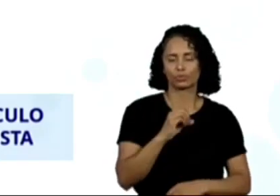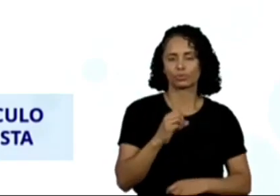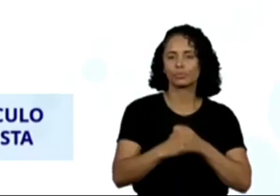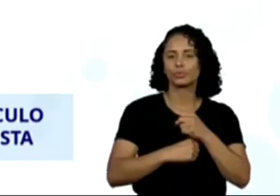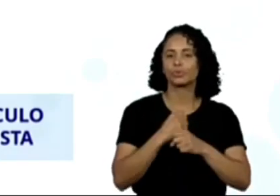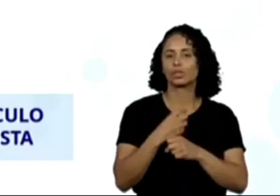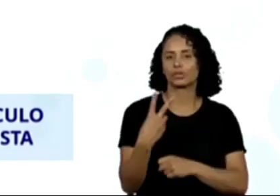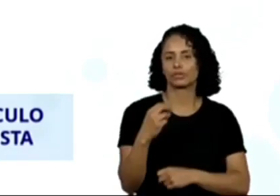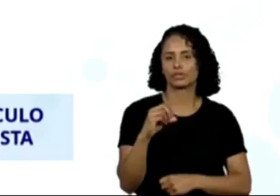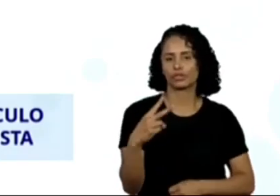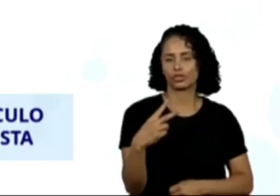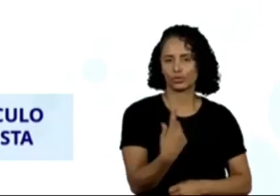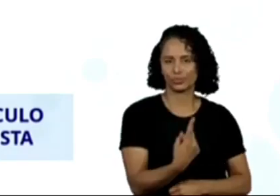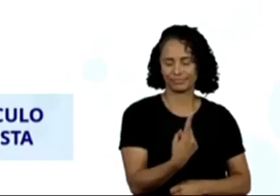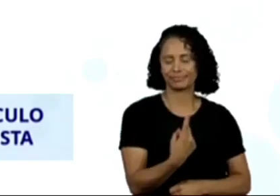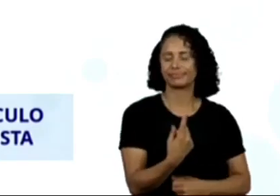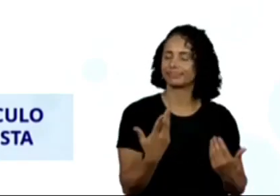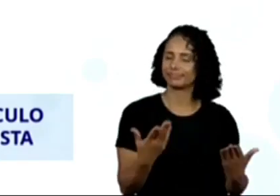15/10/2021, né, Joelson? Então,